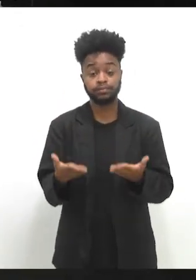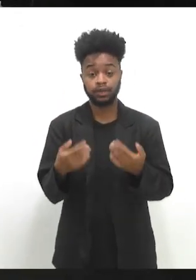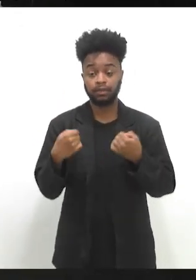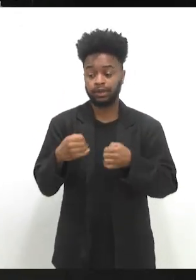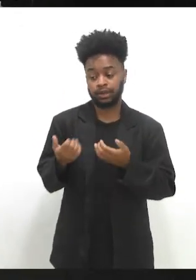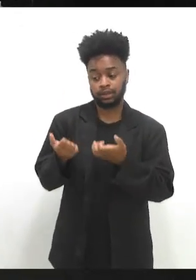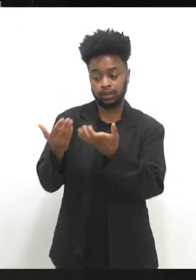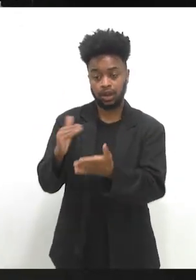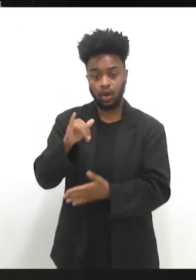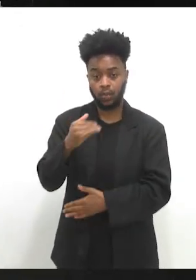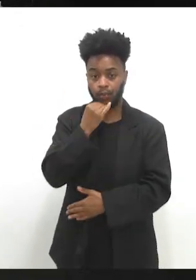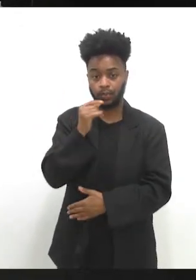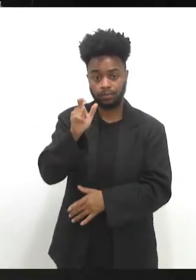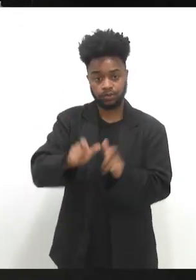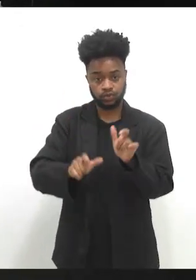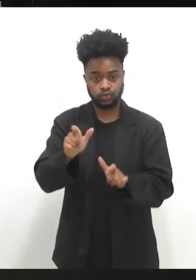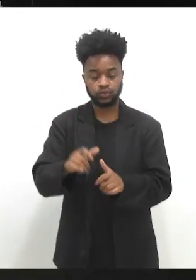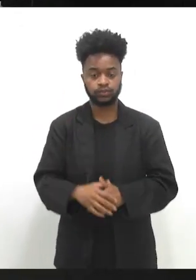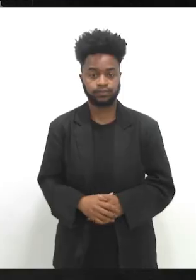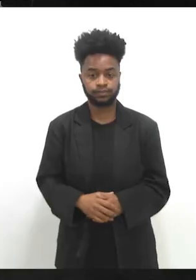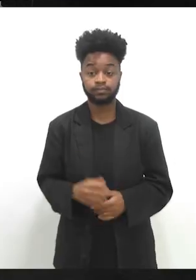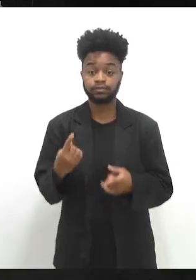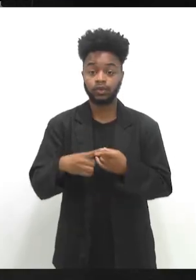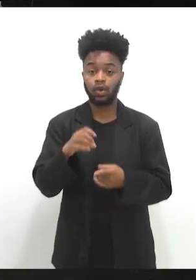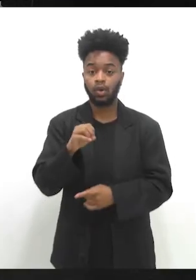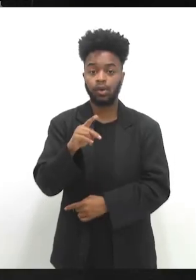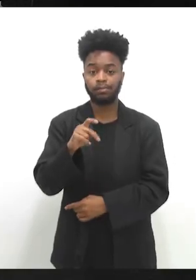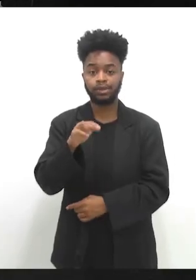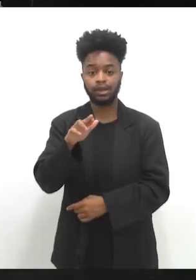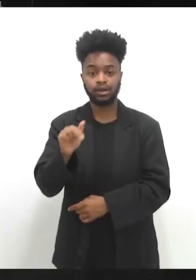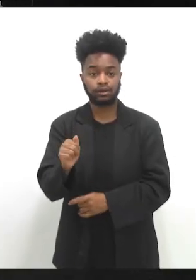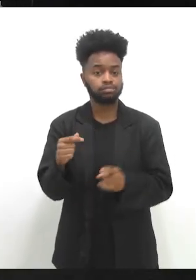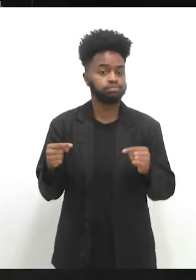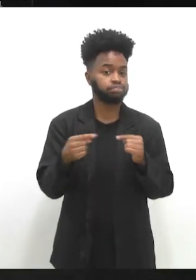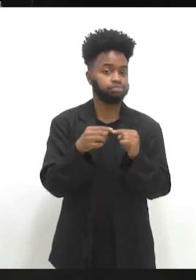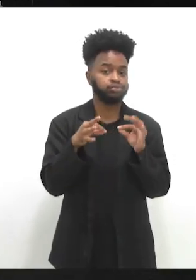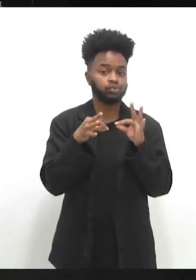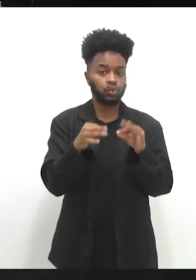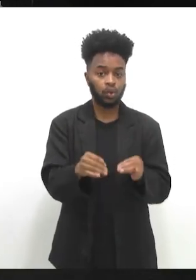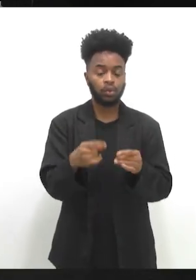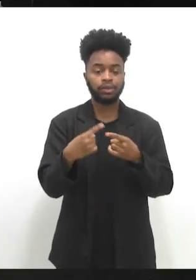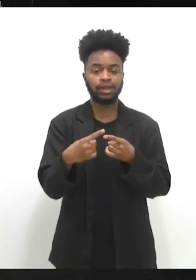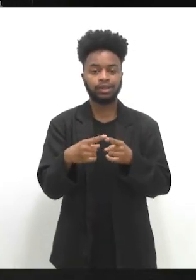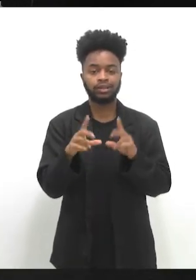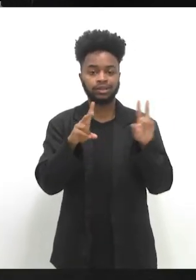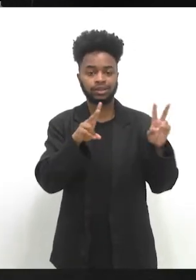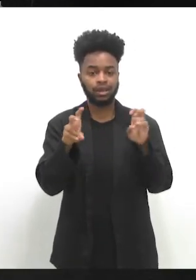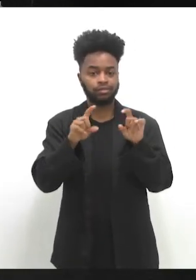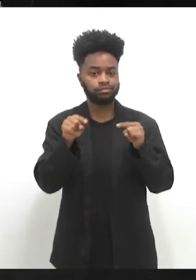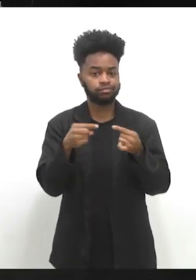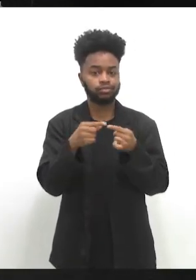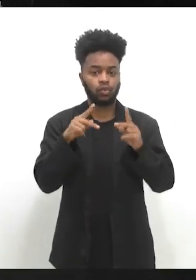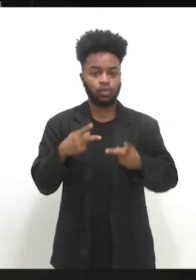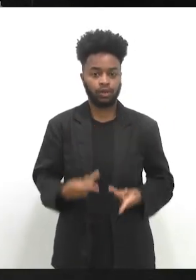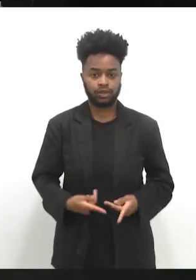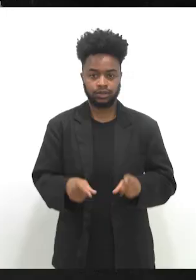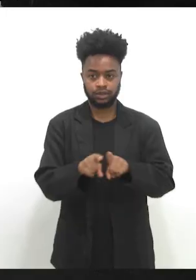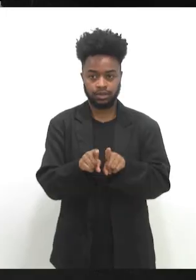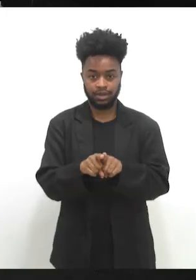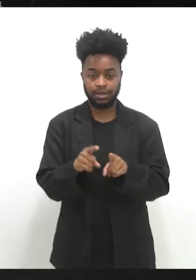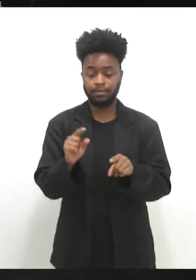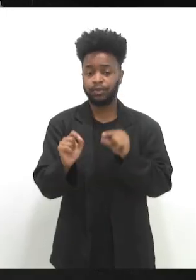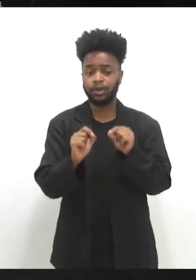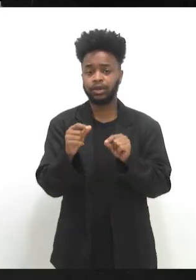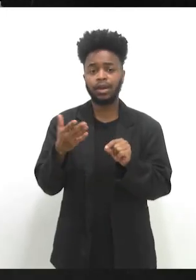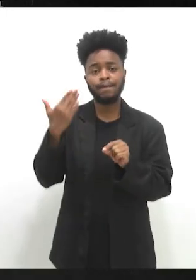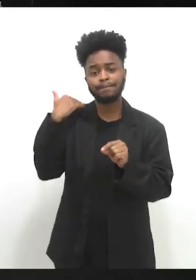a gente tem que dar oportunidade às pessoas, só precisa disso. Porque a ópera é feita para todo mundo, é do humano, e são temas humanos também. A ópera, na época, era o que